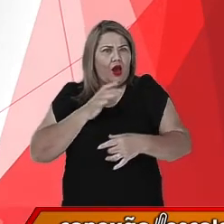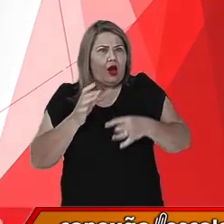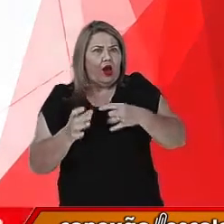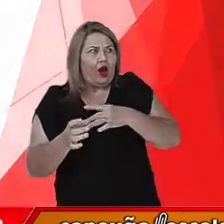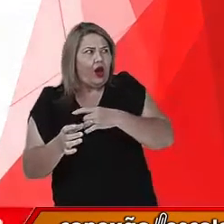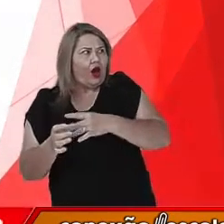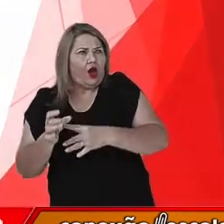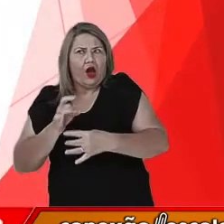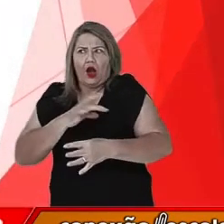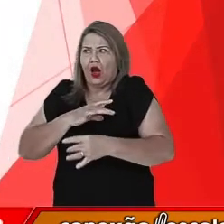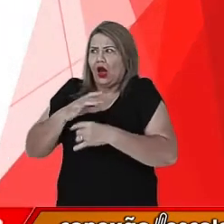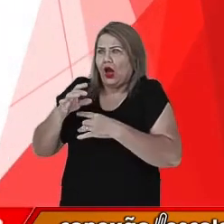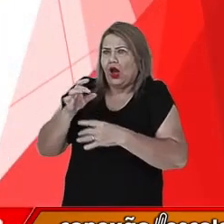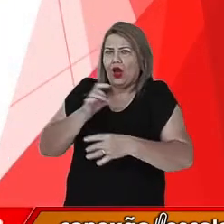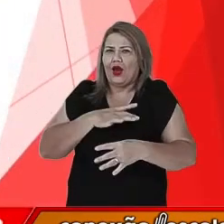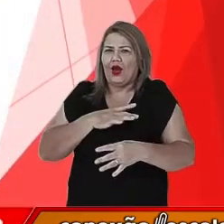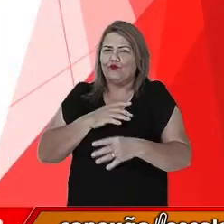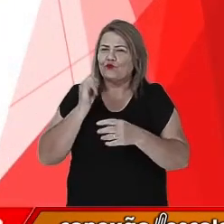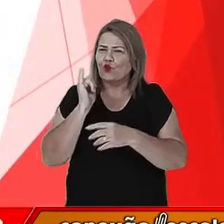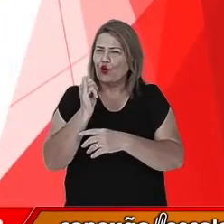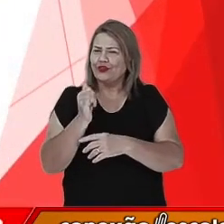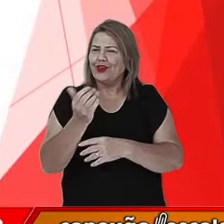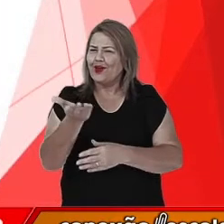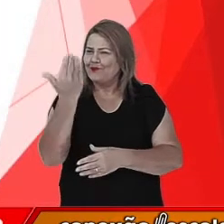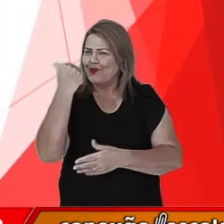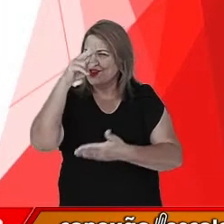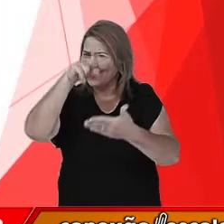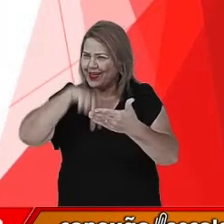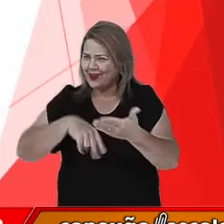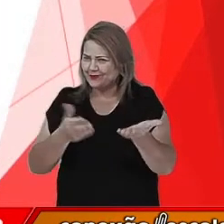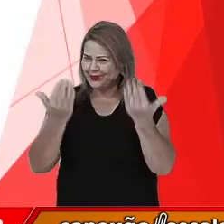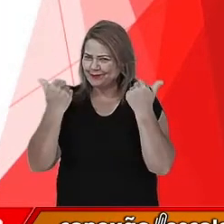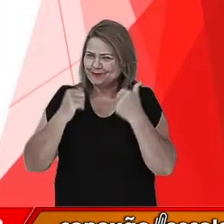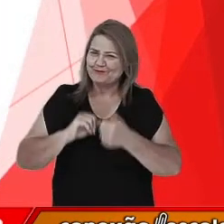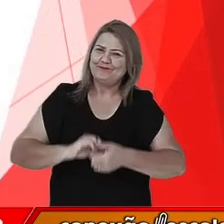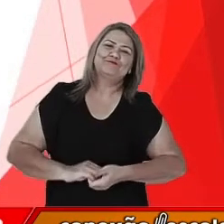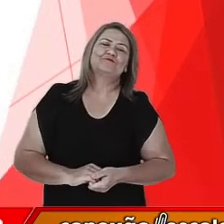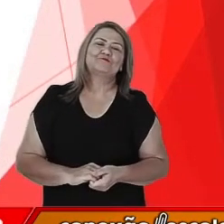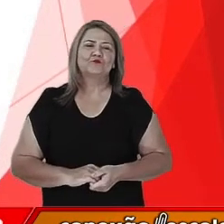pessoas. Não vou ficar contando, eu vou te convidar para ler comigo. Vamos lá?